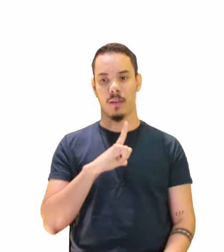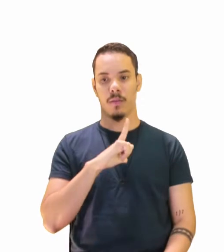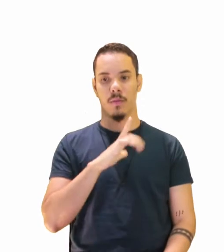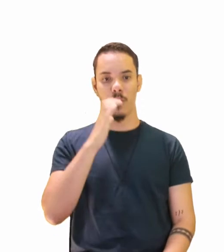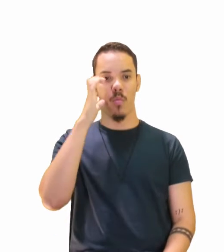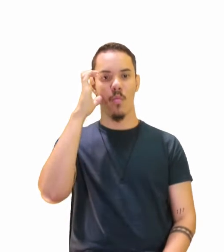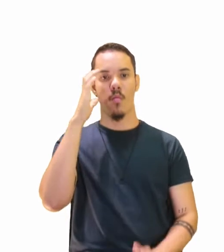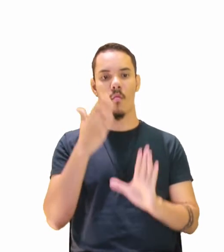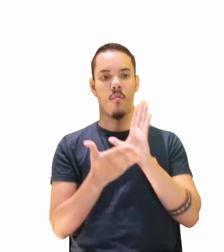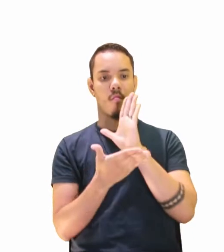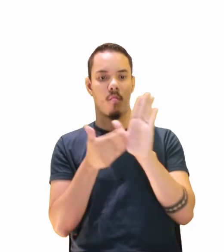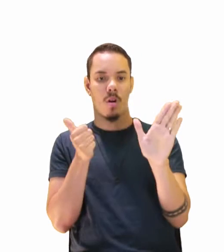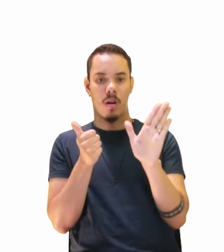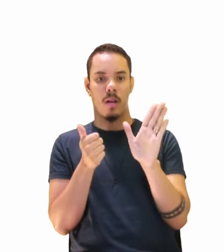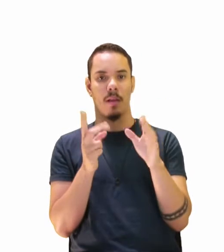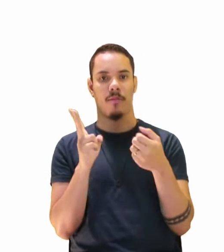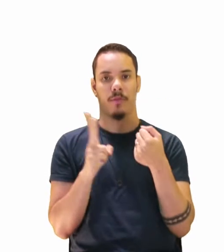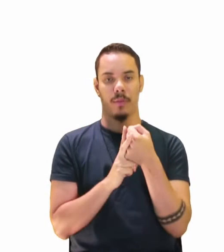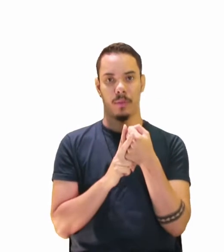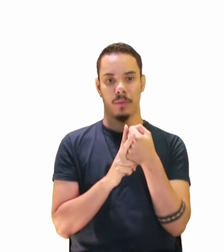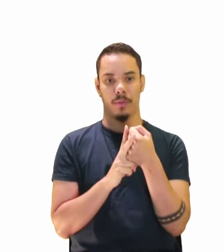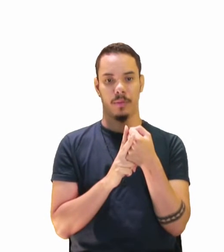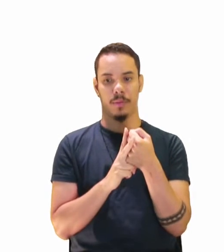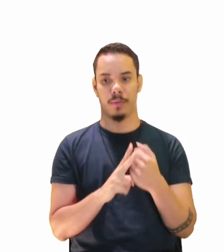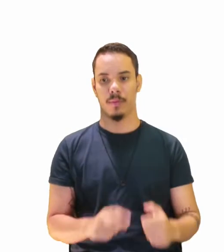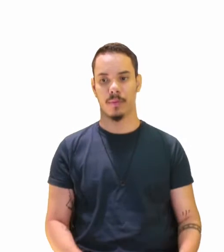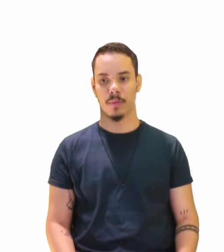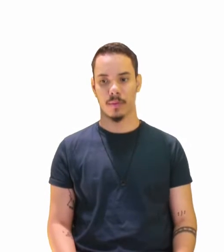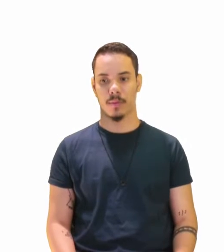aqui do verbo.